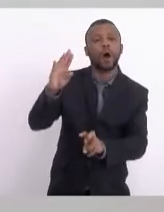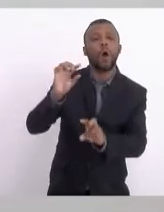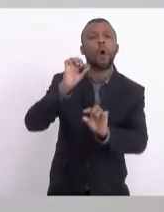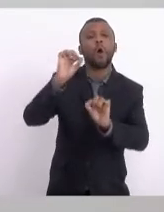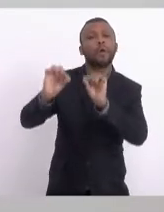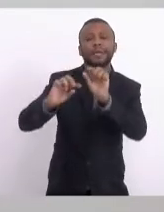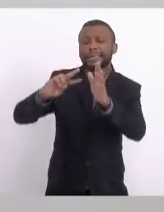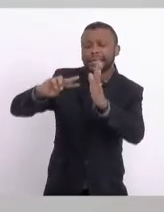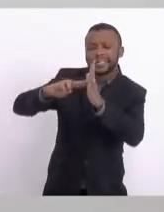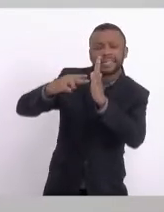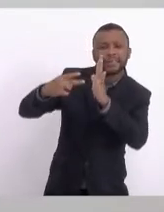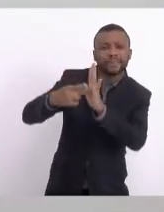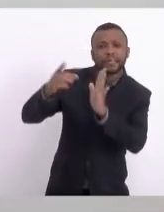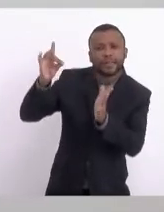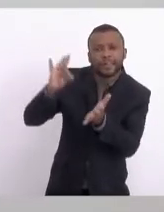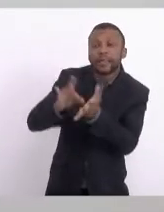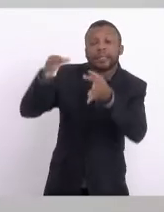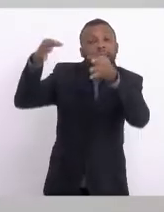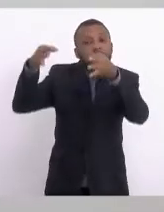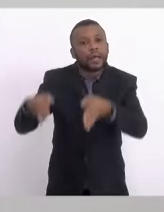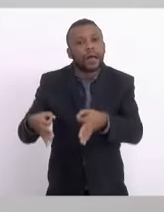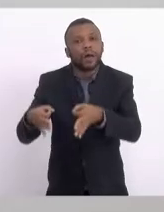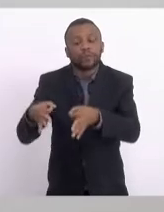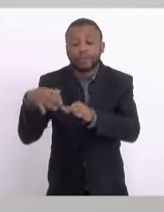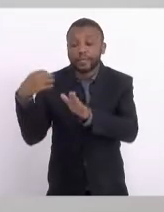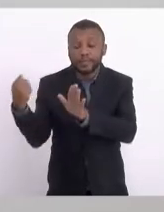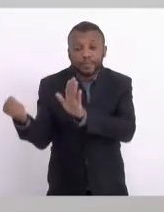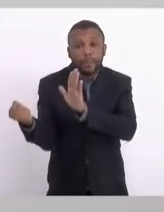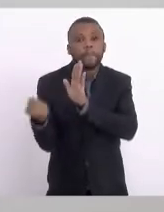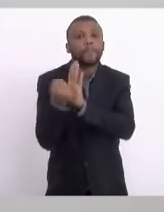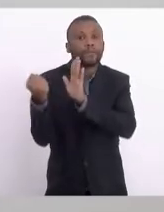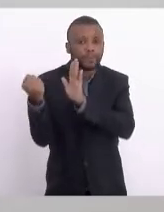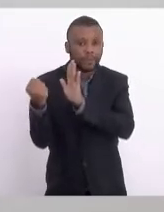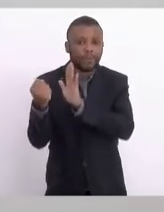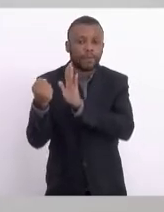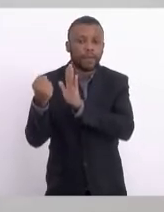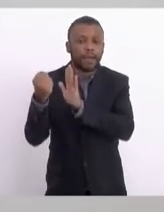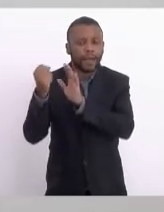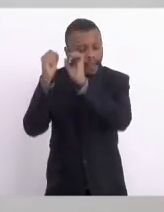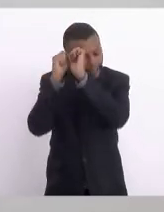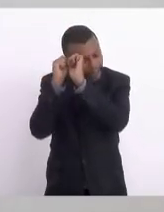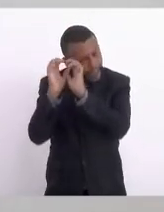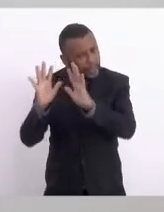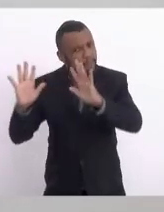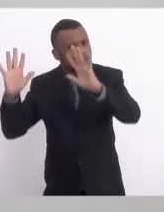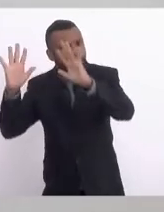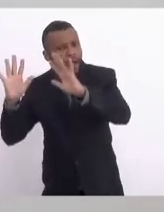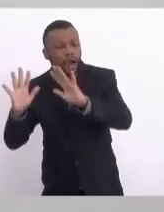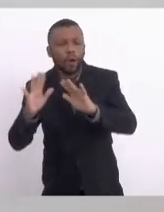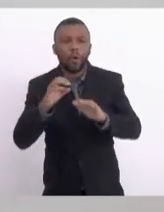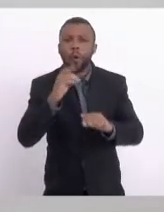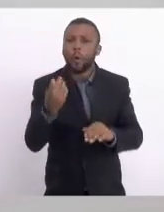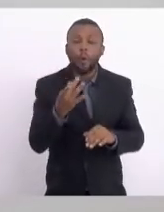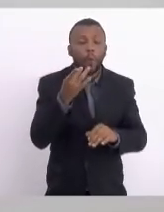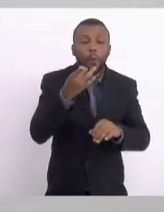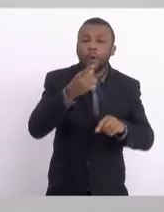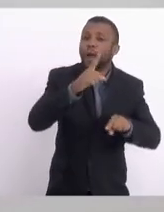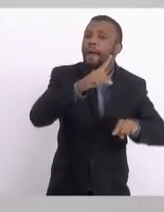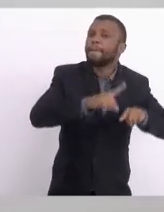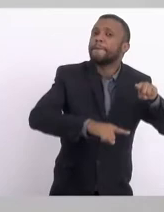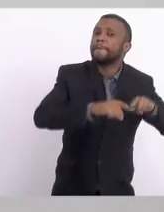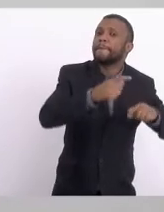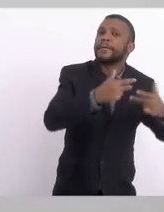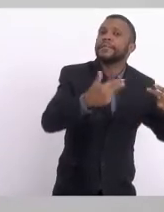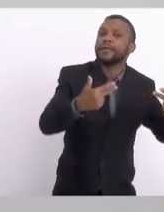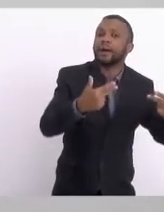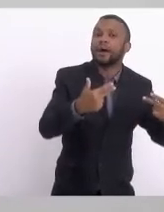esse instrumento, patrimônio, tanto material como patrimônio imaterial. Né? E aí o que acontece é o seguinte.